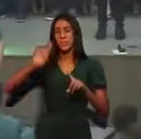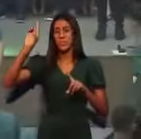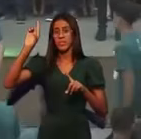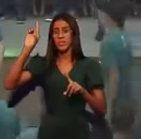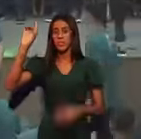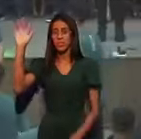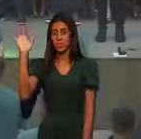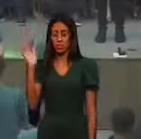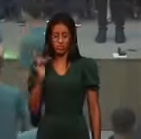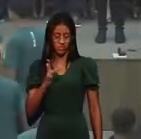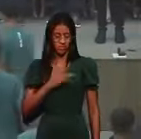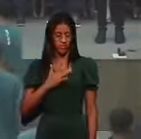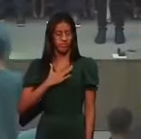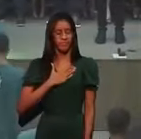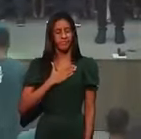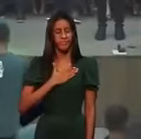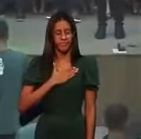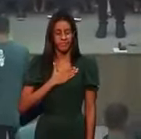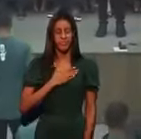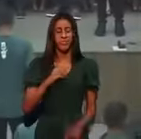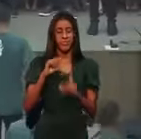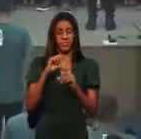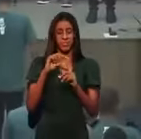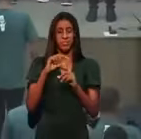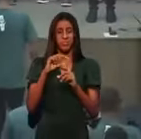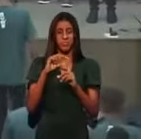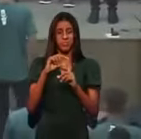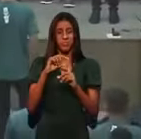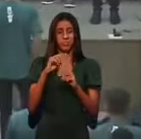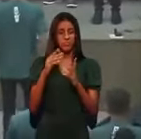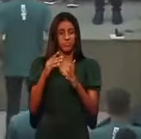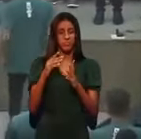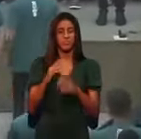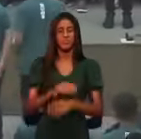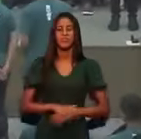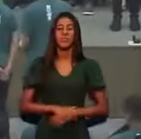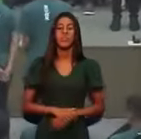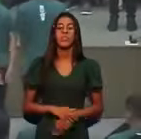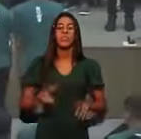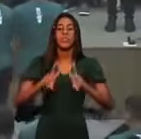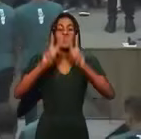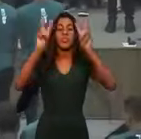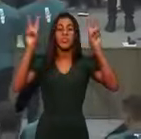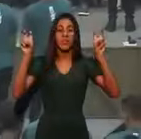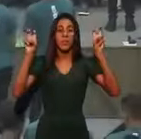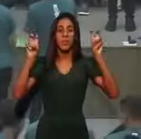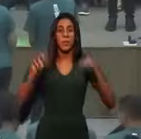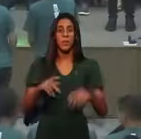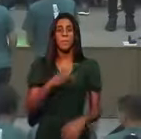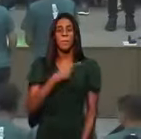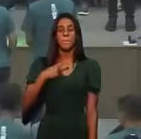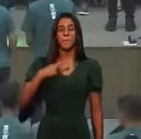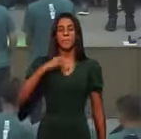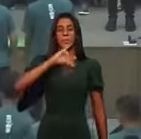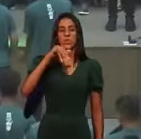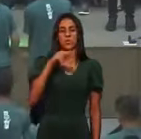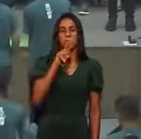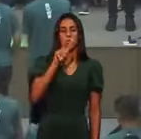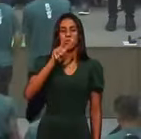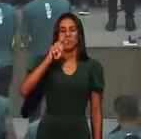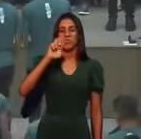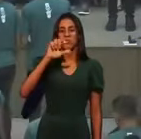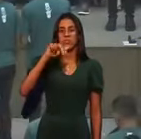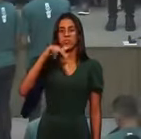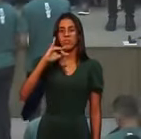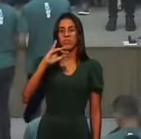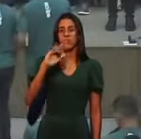palavra. Porque o jovem, esse é o tema que o pastor juvenil escolheu aí. O